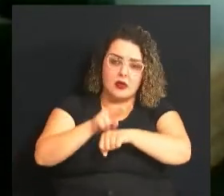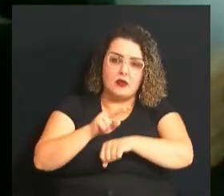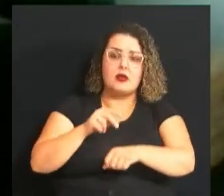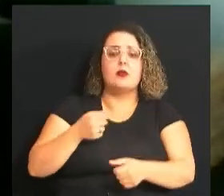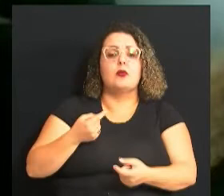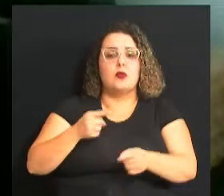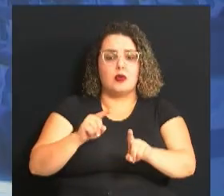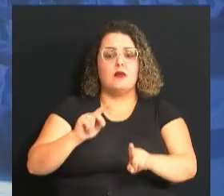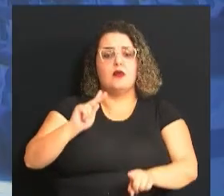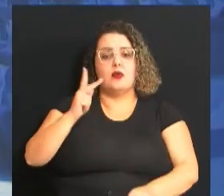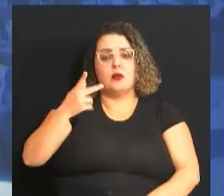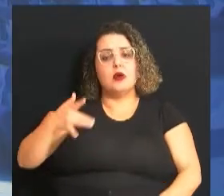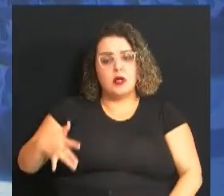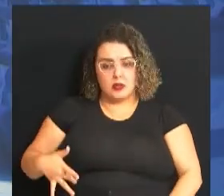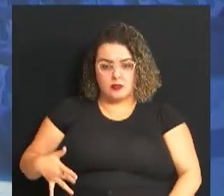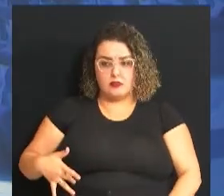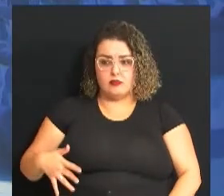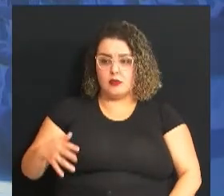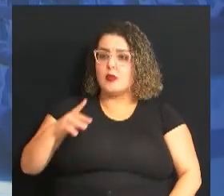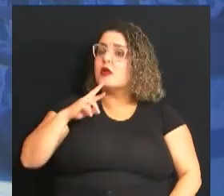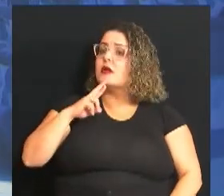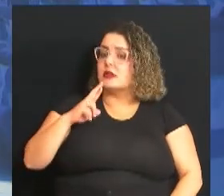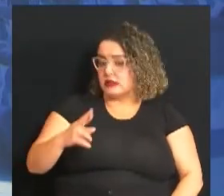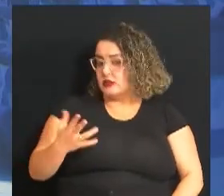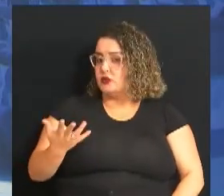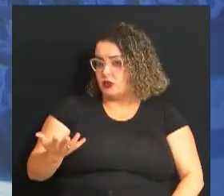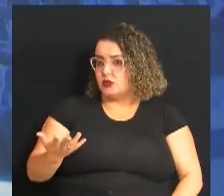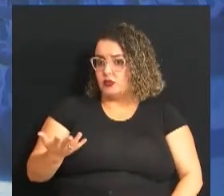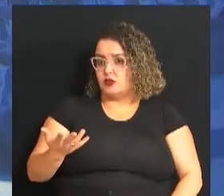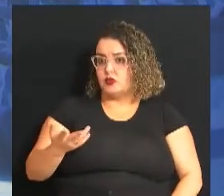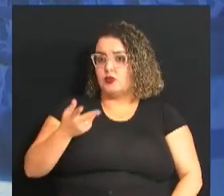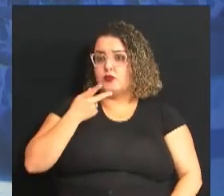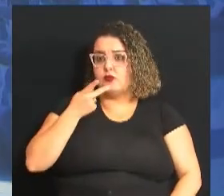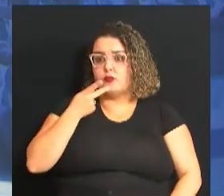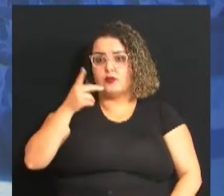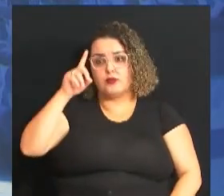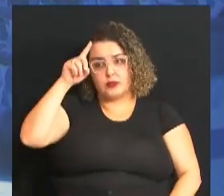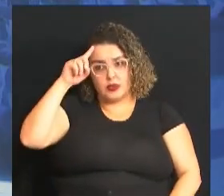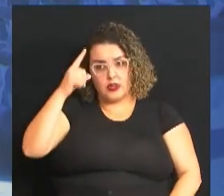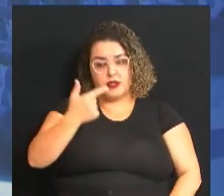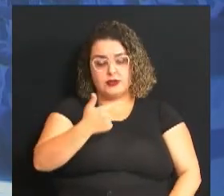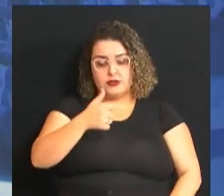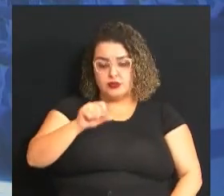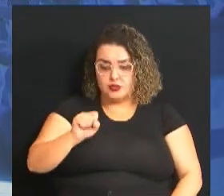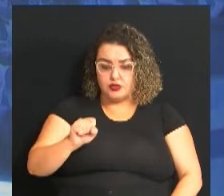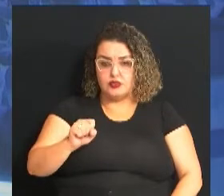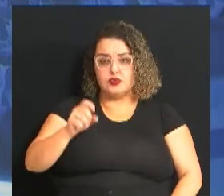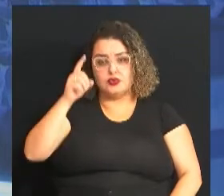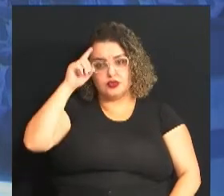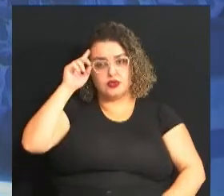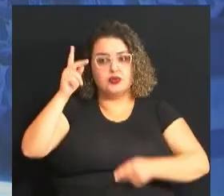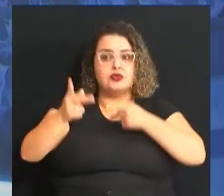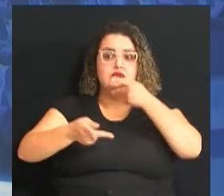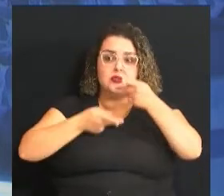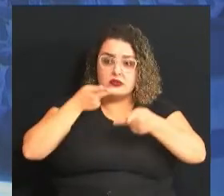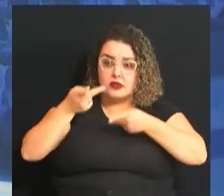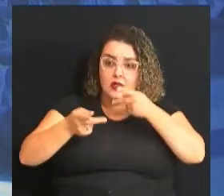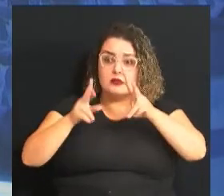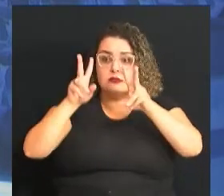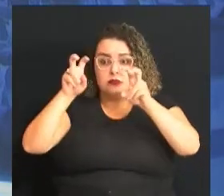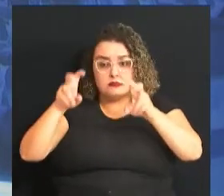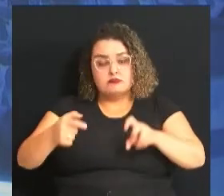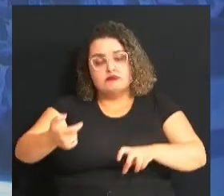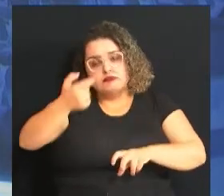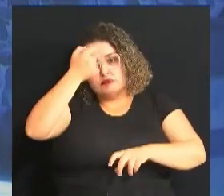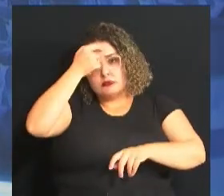E diante até da sua resposta, né? A gente está aí, eu falei dia 28, dia de falar sobre isso, né? De